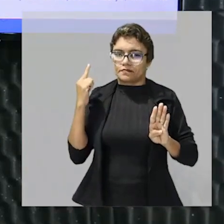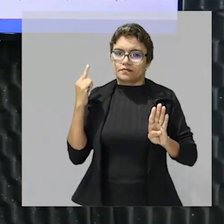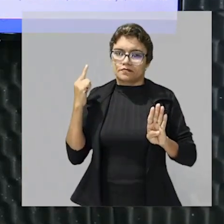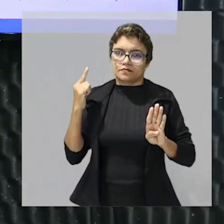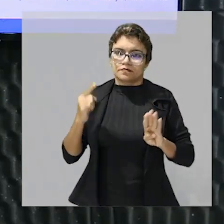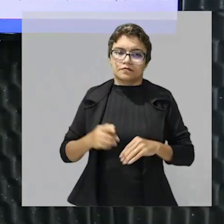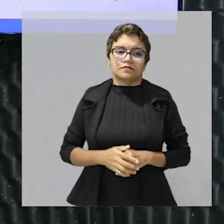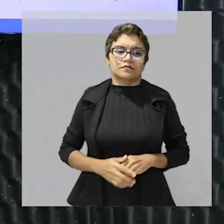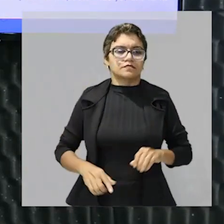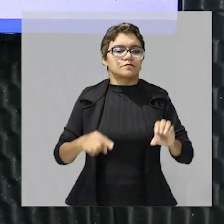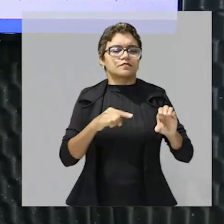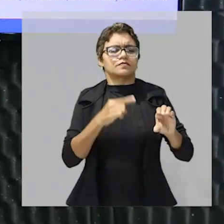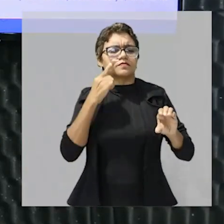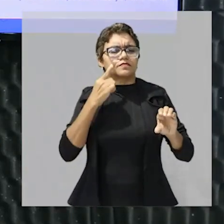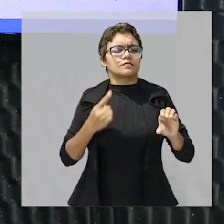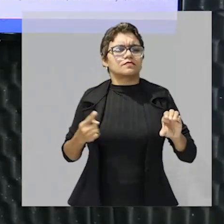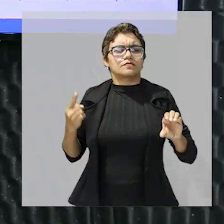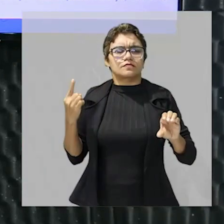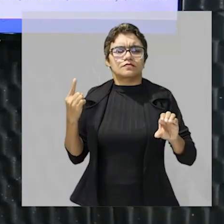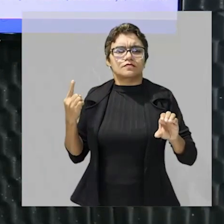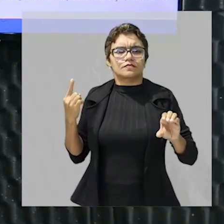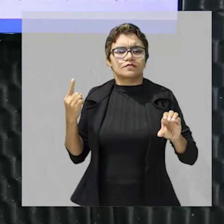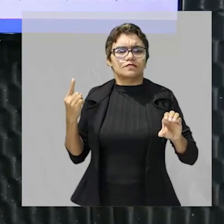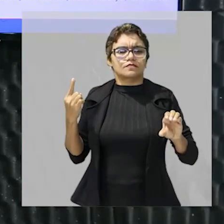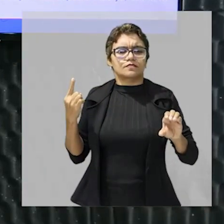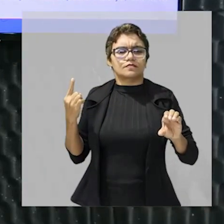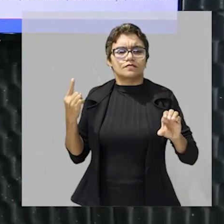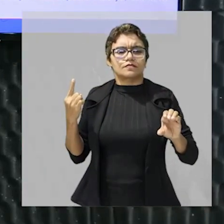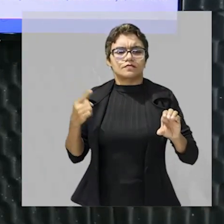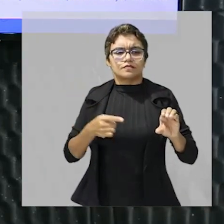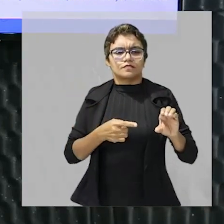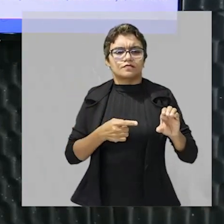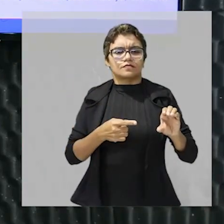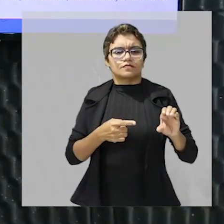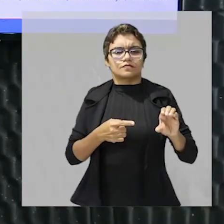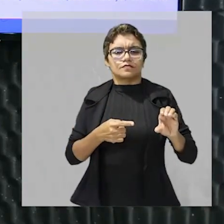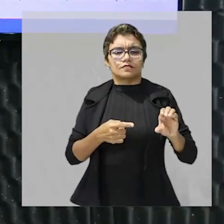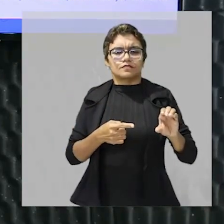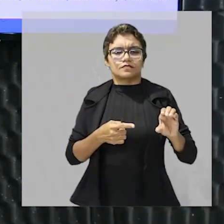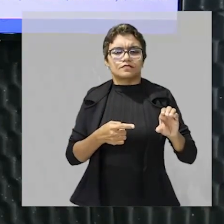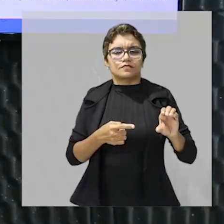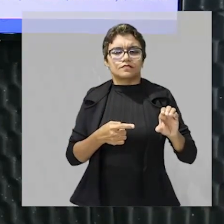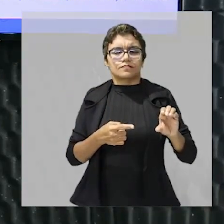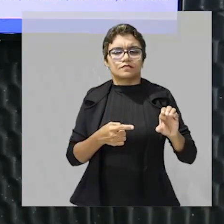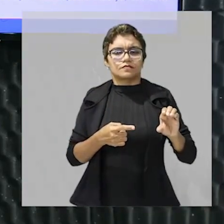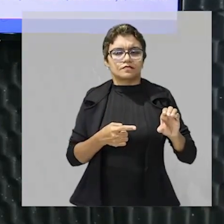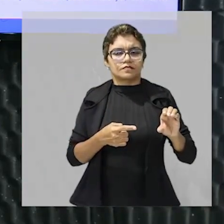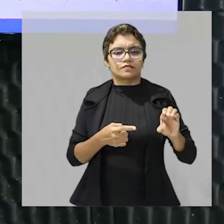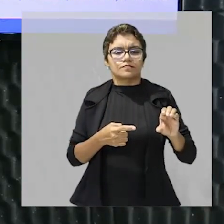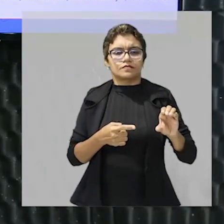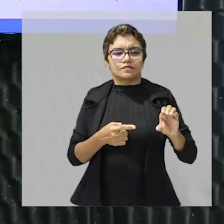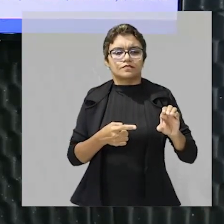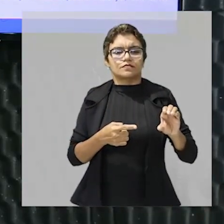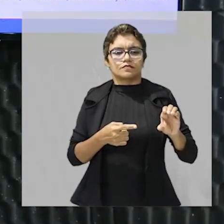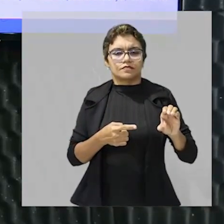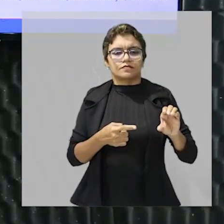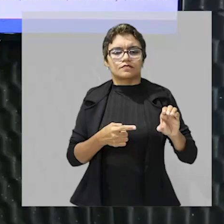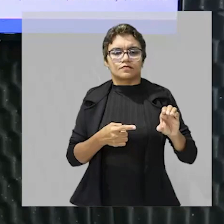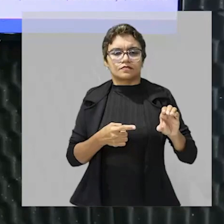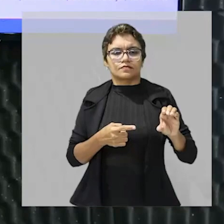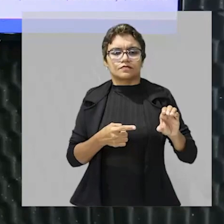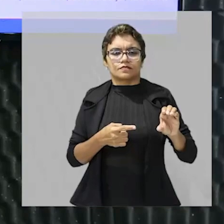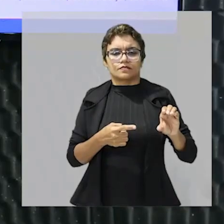públicos. Lígia Pape, modernismo europeu sobre o contexto brasileiro, movimento neoconcreto, diversos suportes, fios,